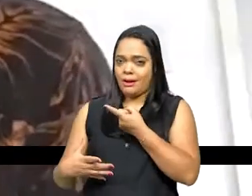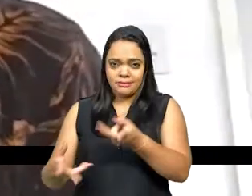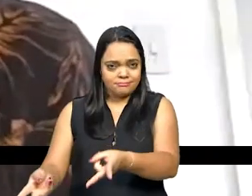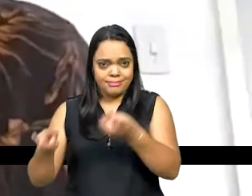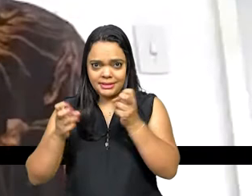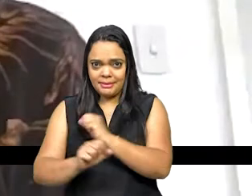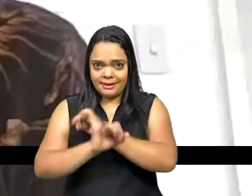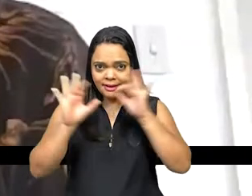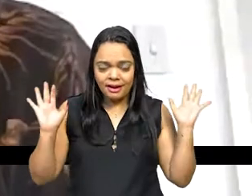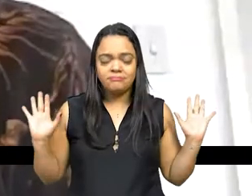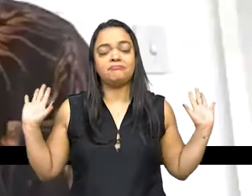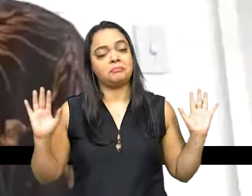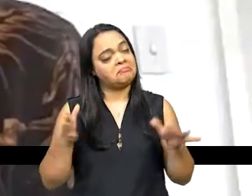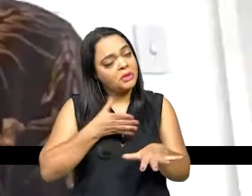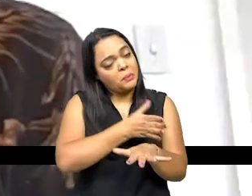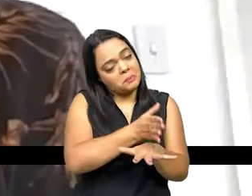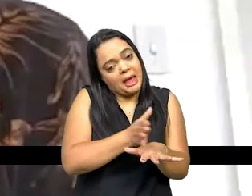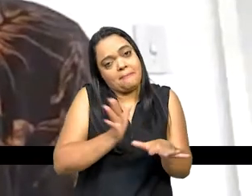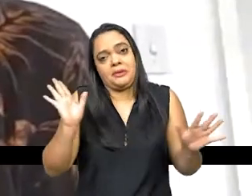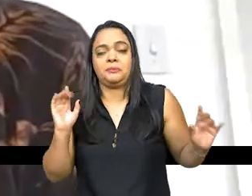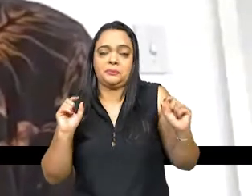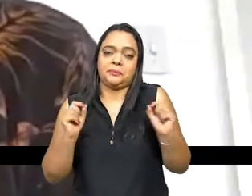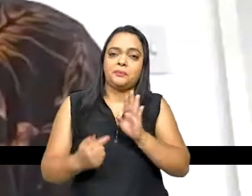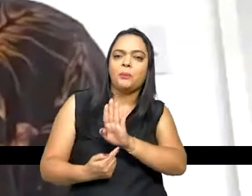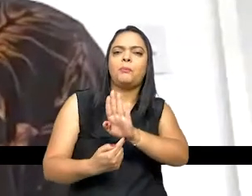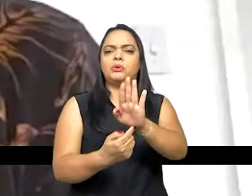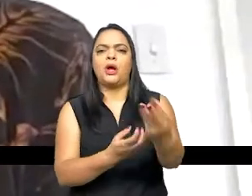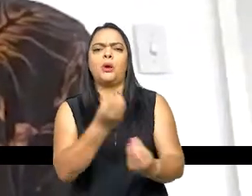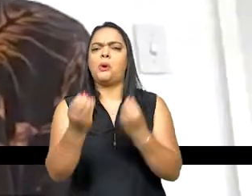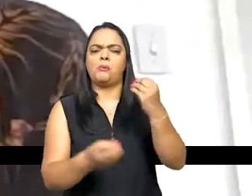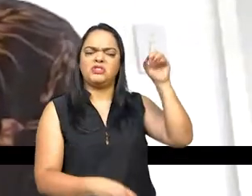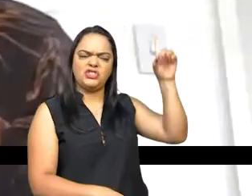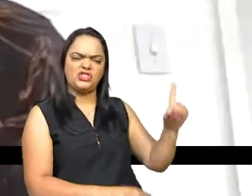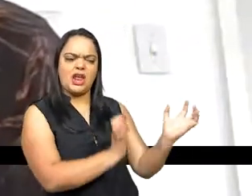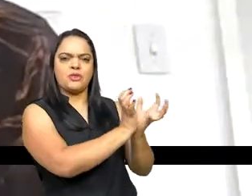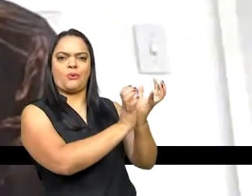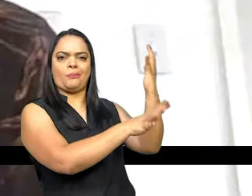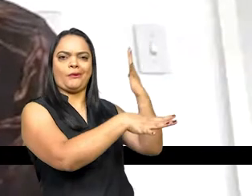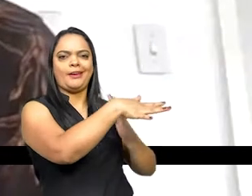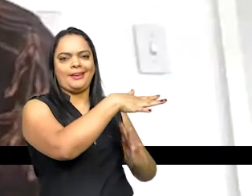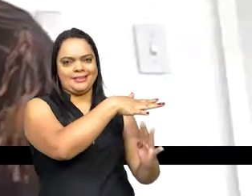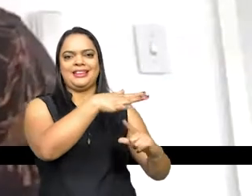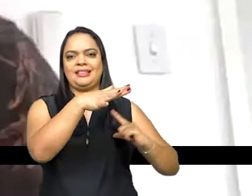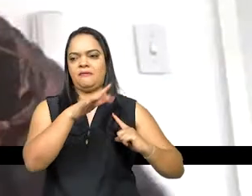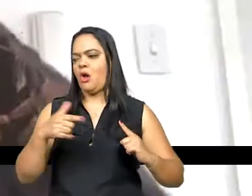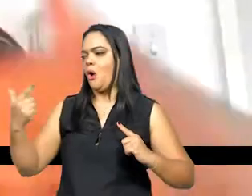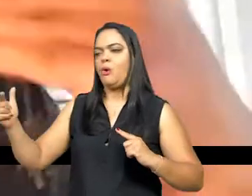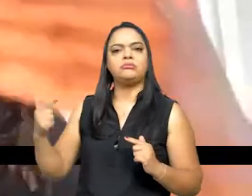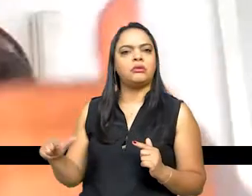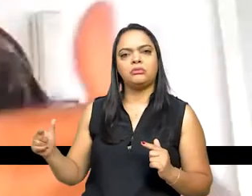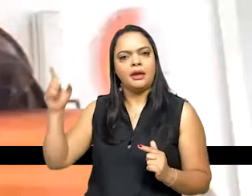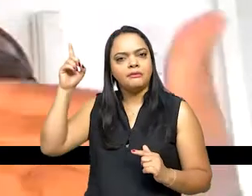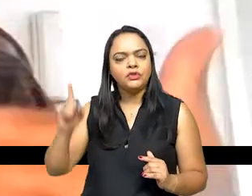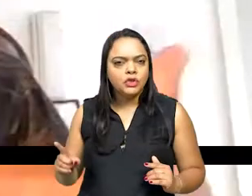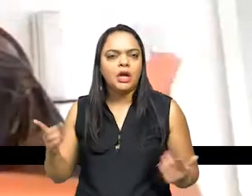mostra isso. Então, talvez esse seja um caminho, mostrar como que se construiu direitos para um, como que se construiu direitos para os outros,